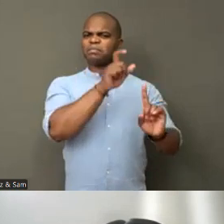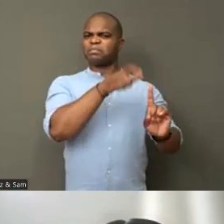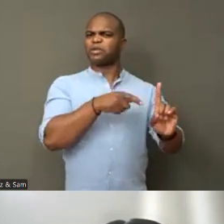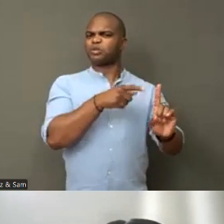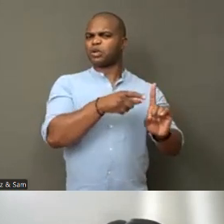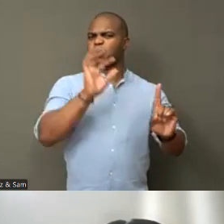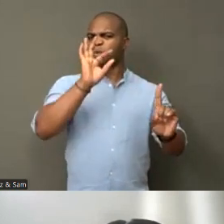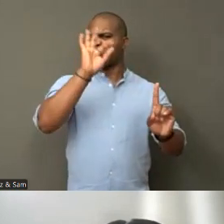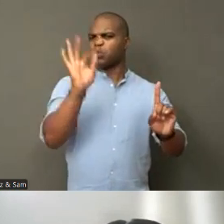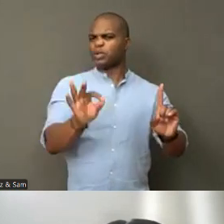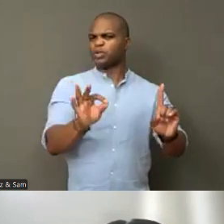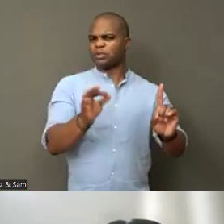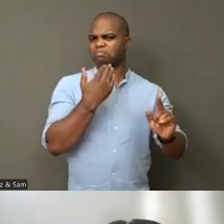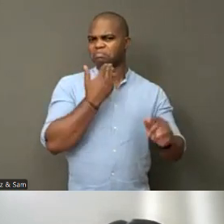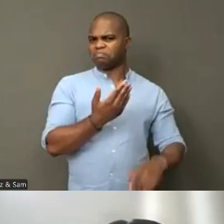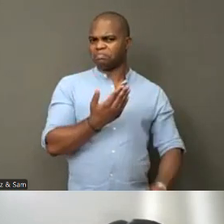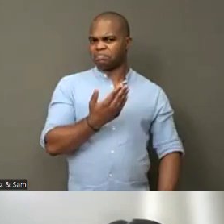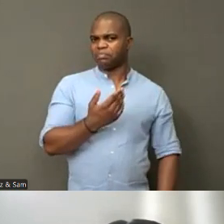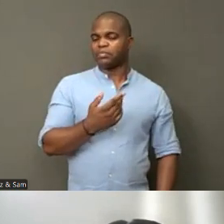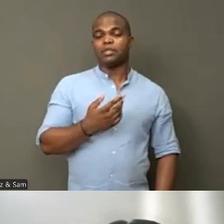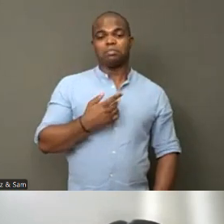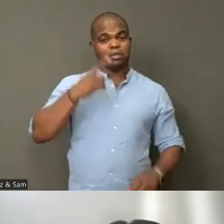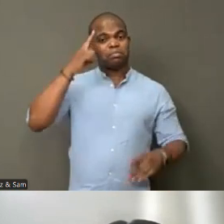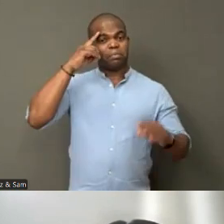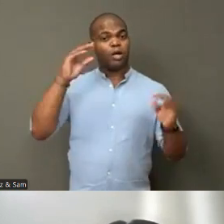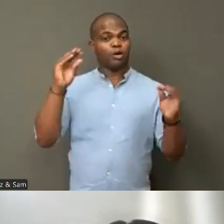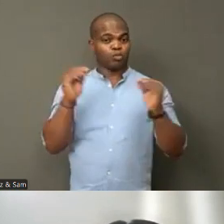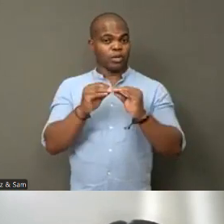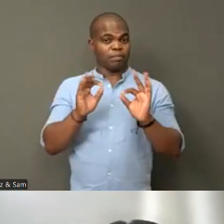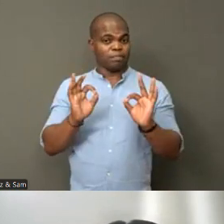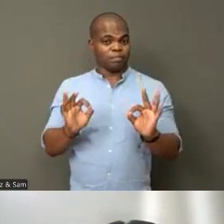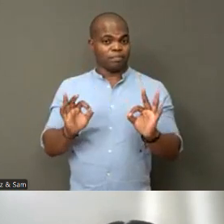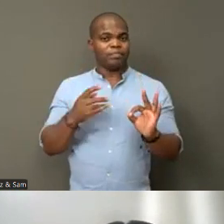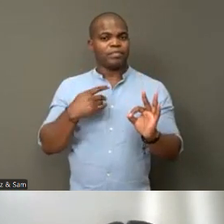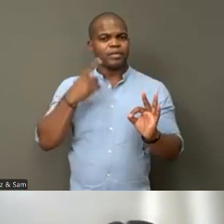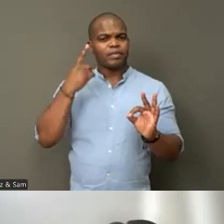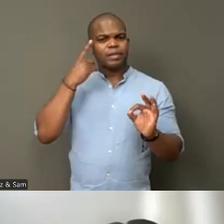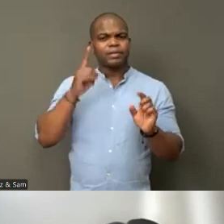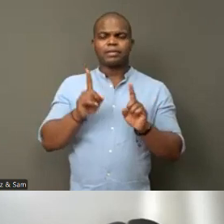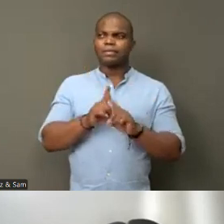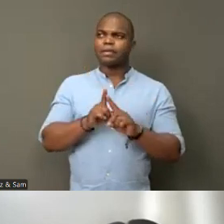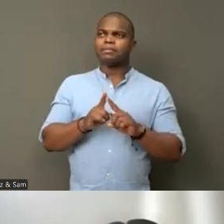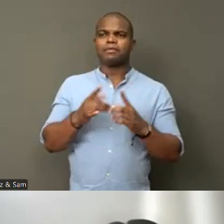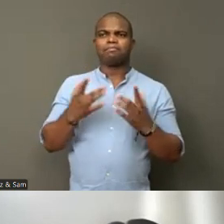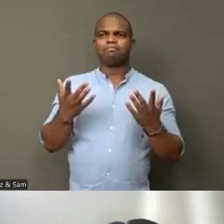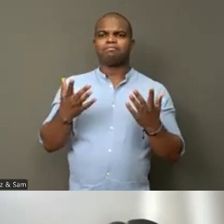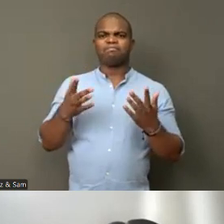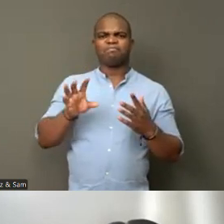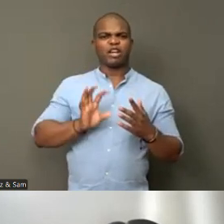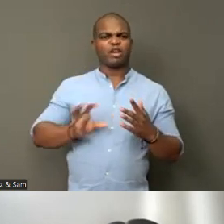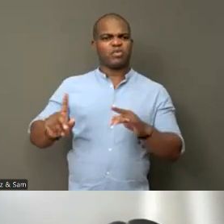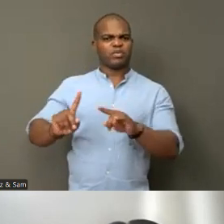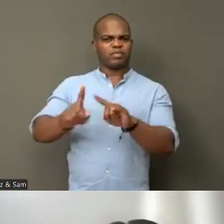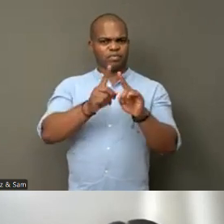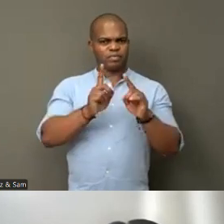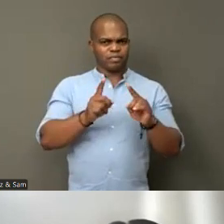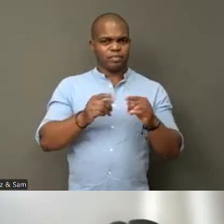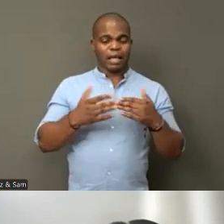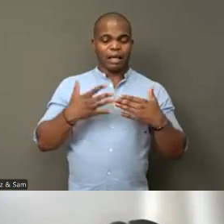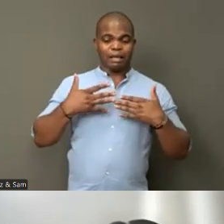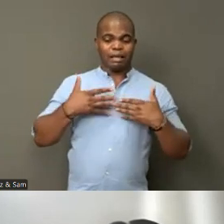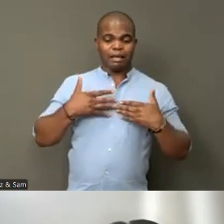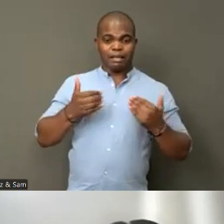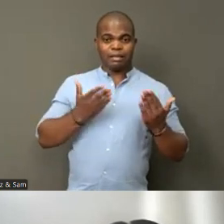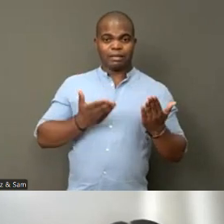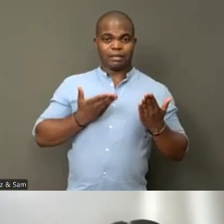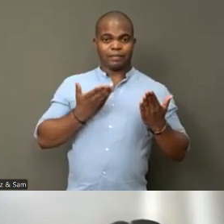e acredito que toda a administração de cuidados de saúde em toda a região certamente